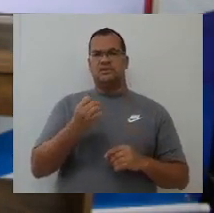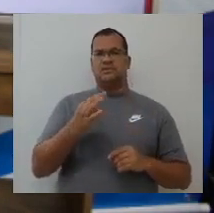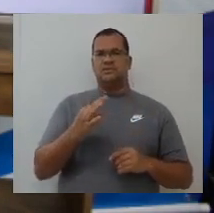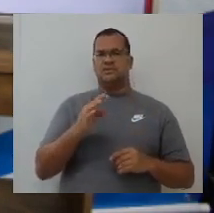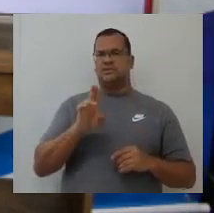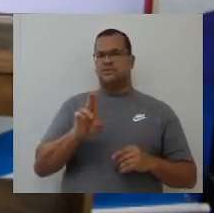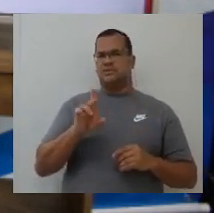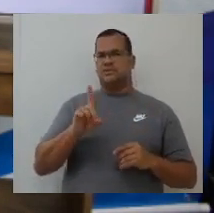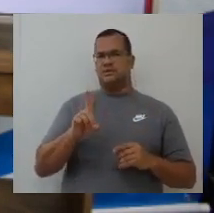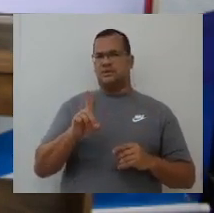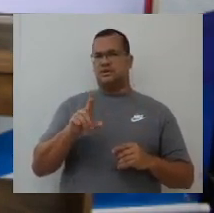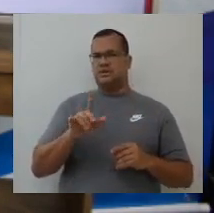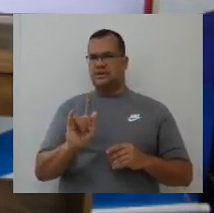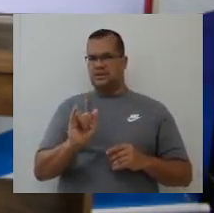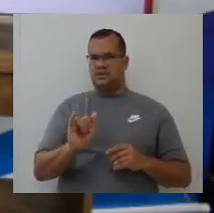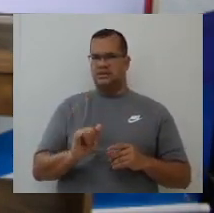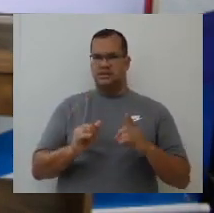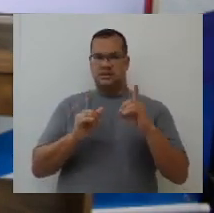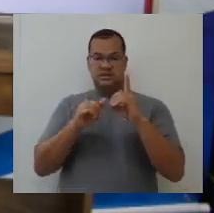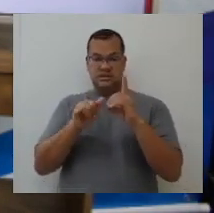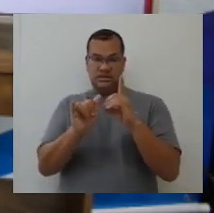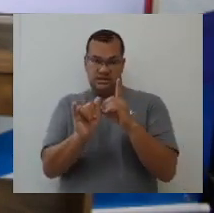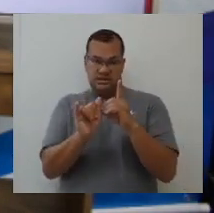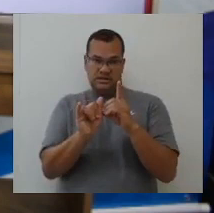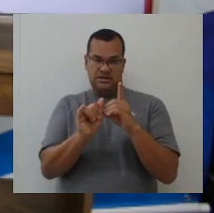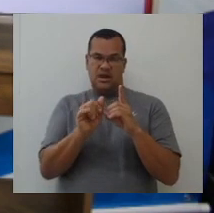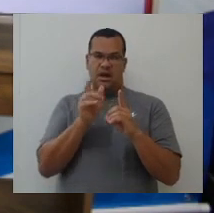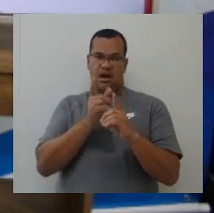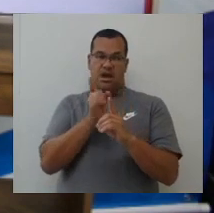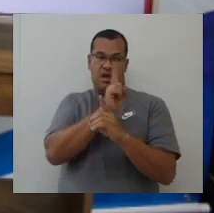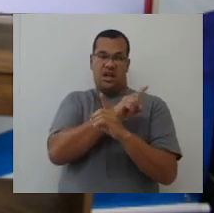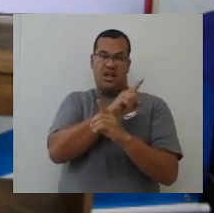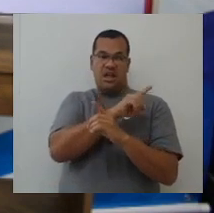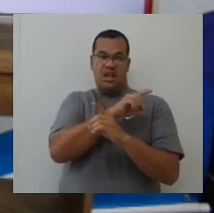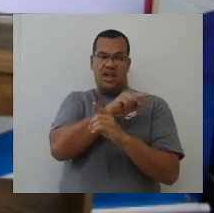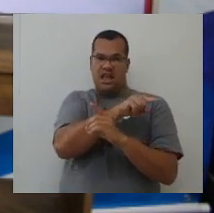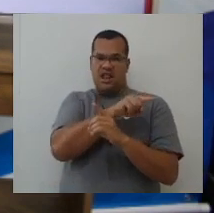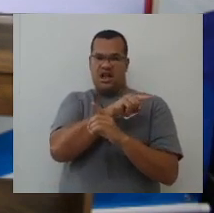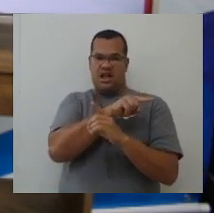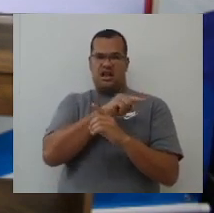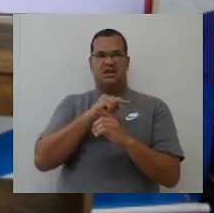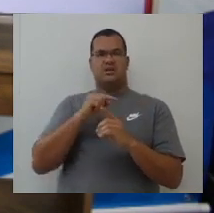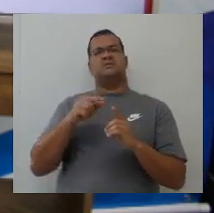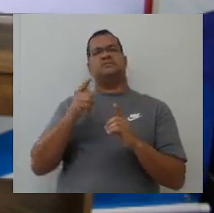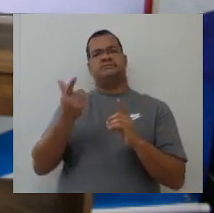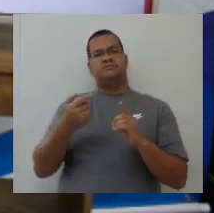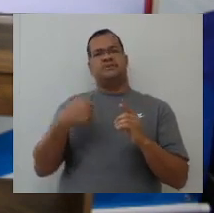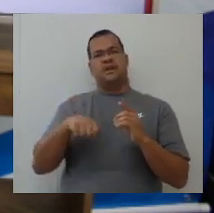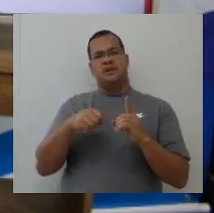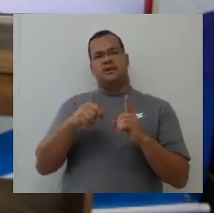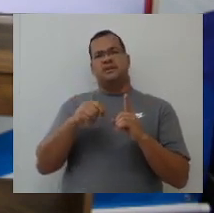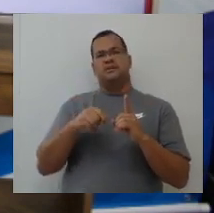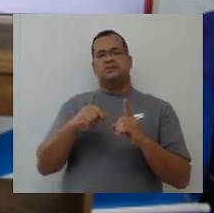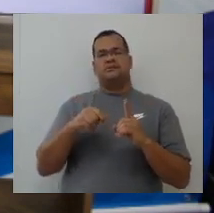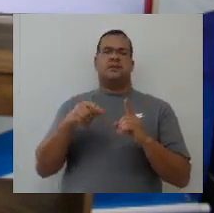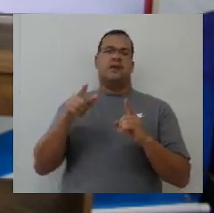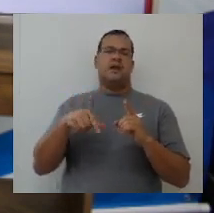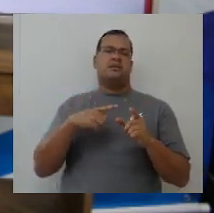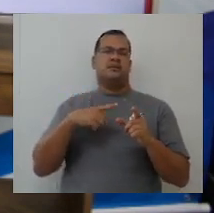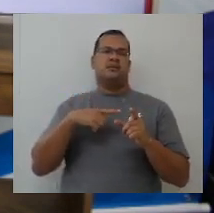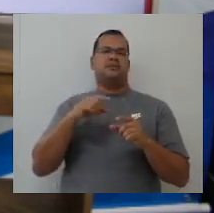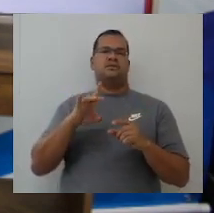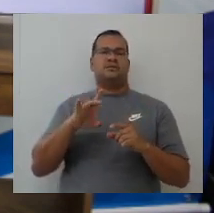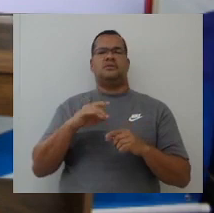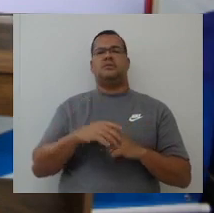na terceira pessoa singular, ela estuda, eu vou ter que tirar esse Y e colocar o IS. Então, she studies.